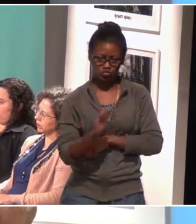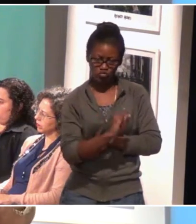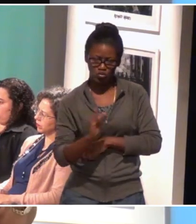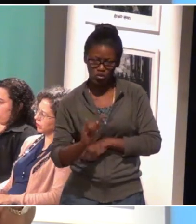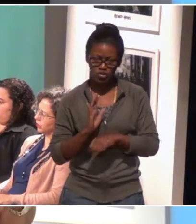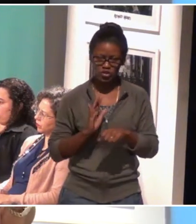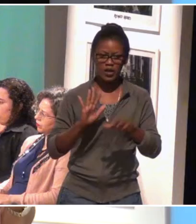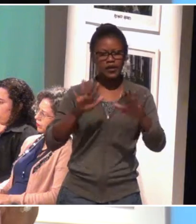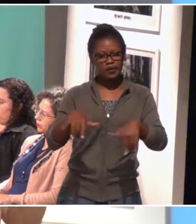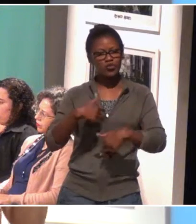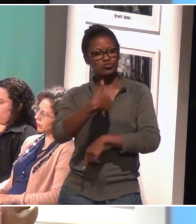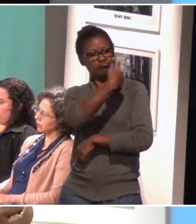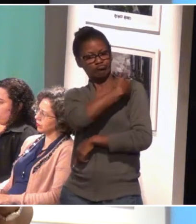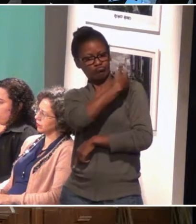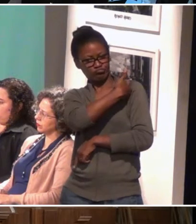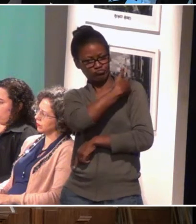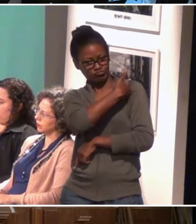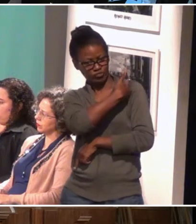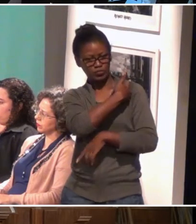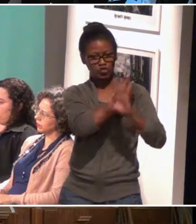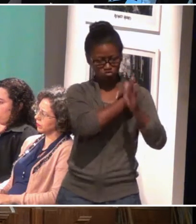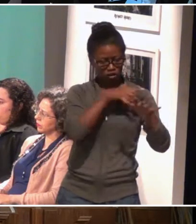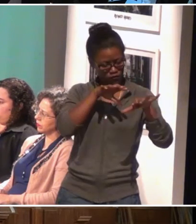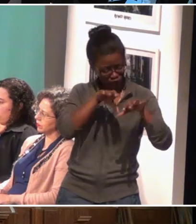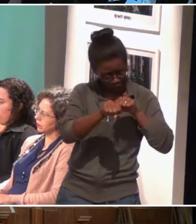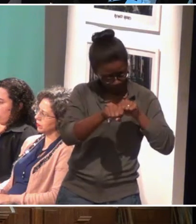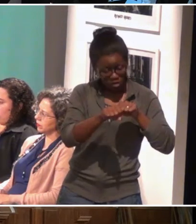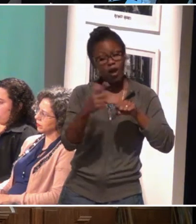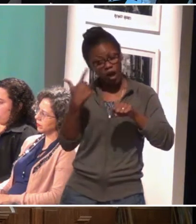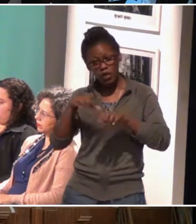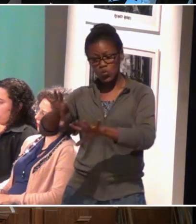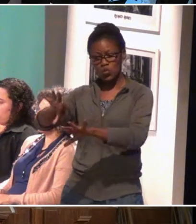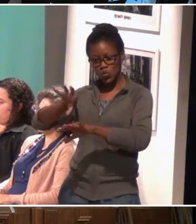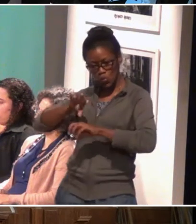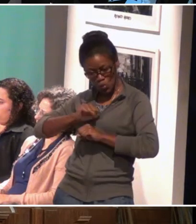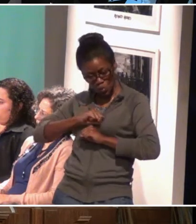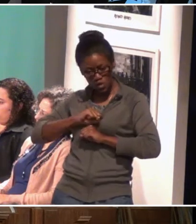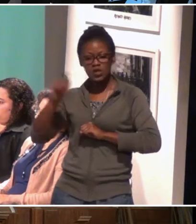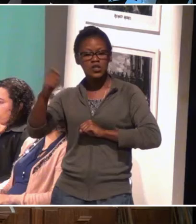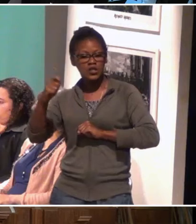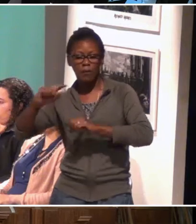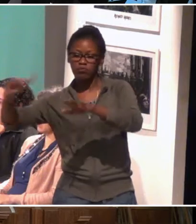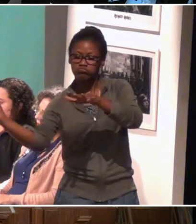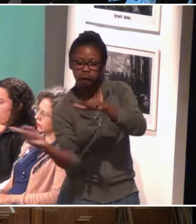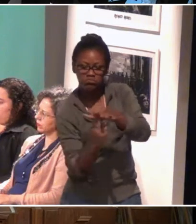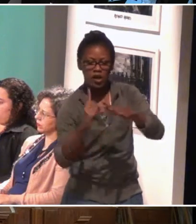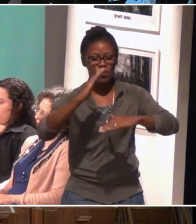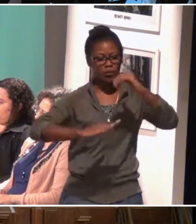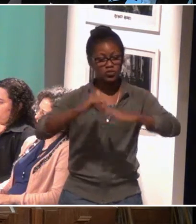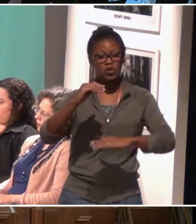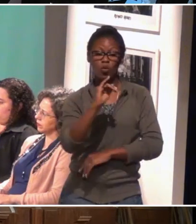pessoal de nível básico, de nível médio, e consegue absorver, a rede consegue absorver esses profissionais como